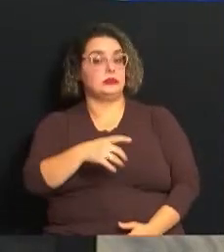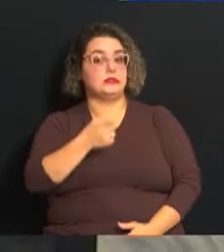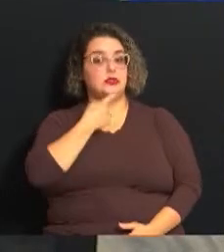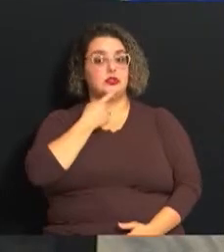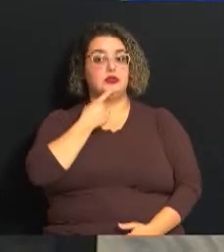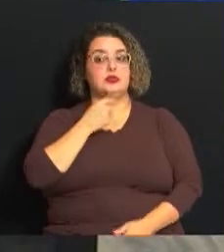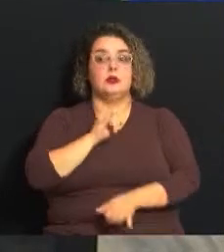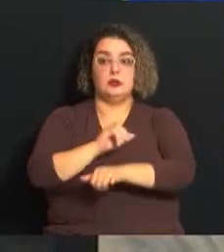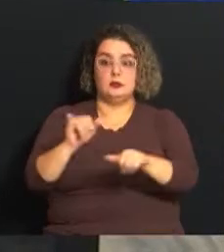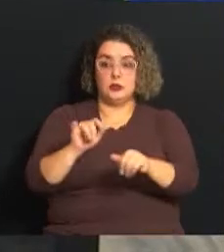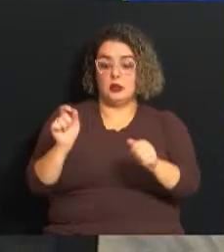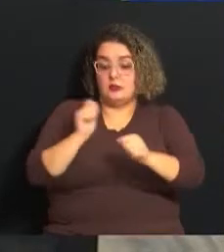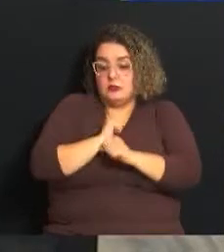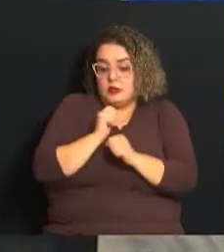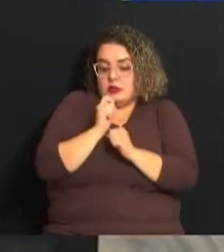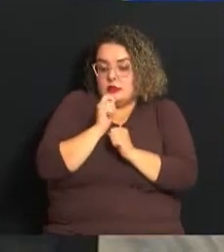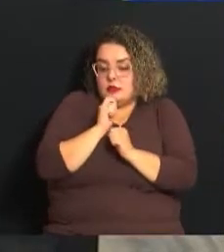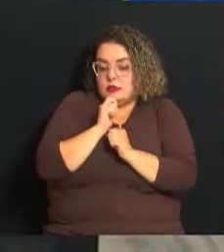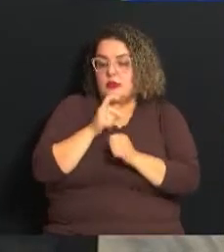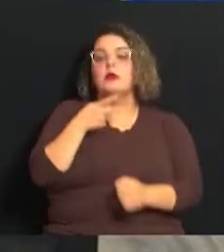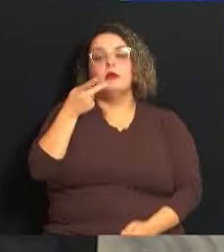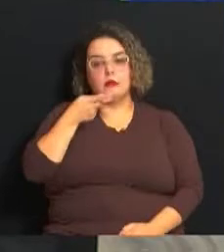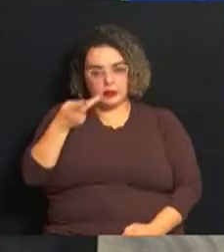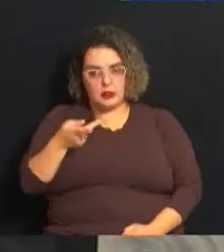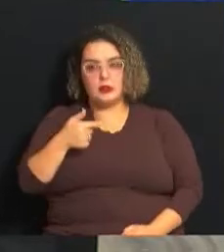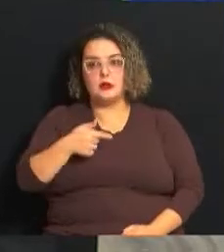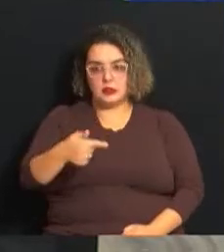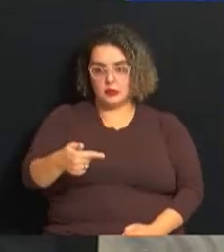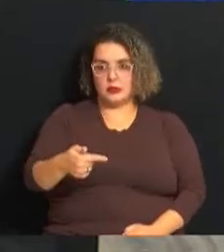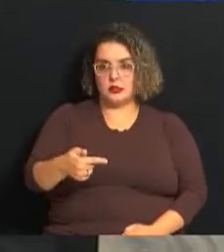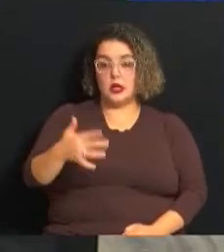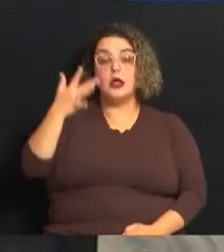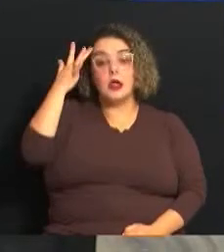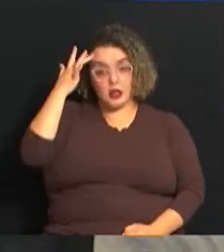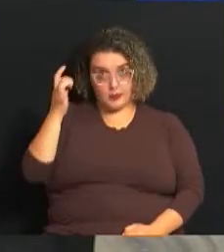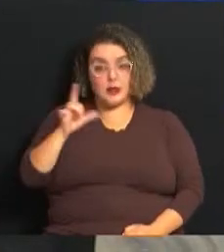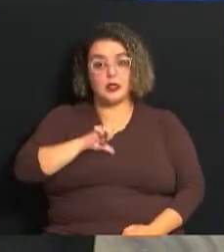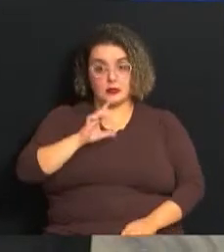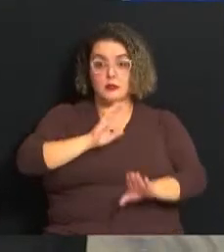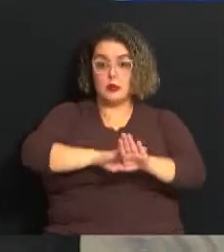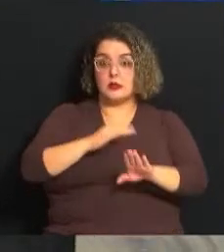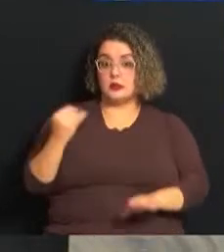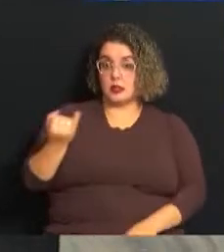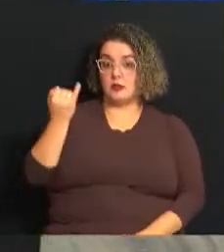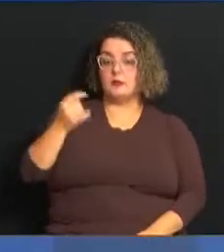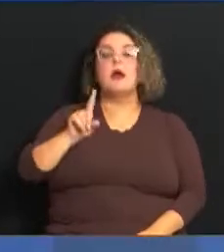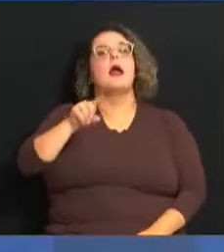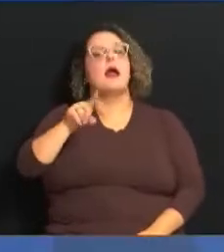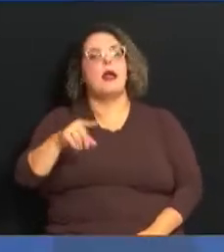campanha do agasalho, que a gente tem falado durante esta semana, e amanhã tem uma ação importante. É o dia